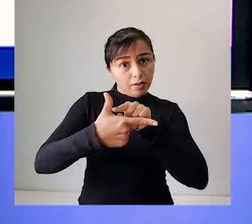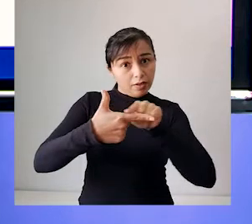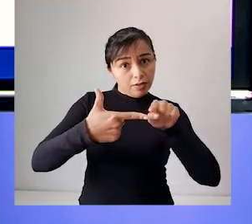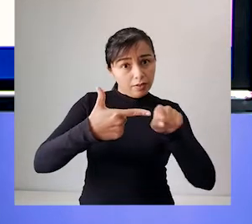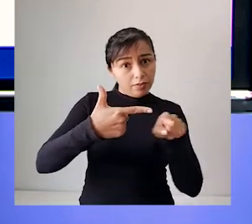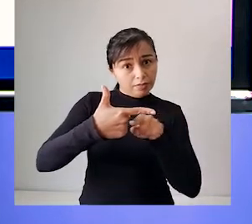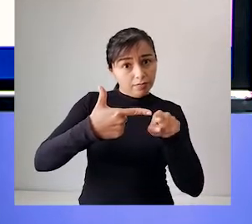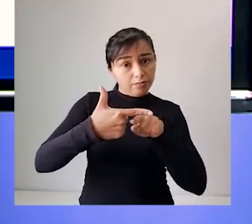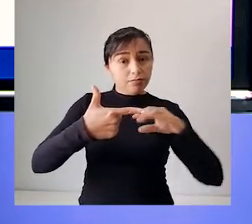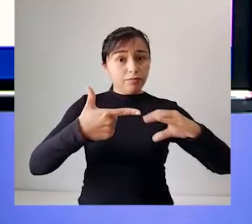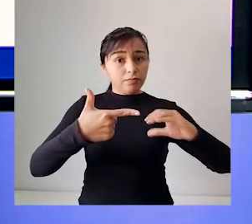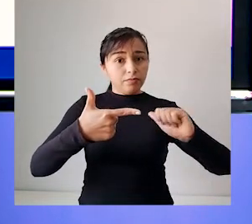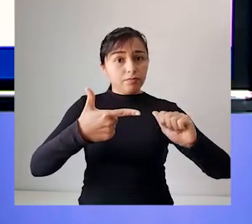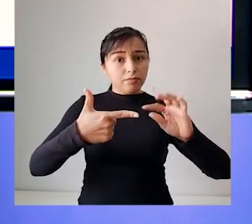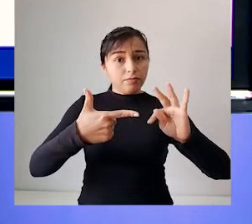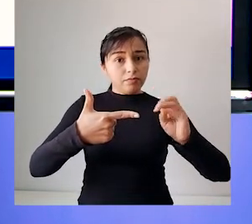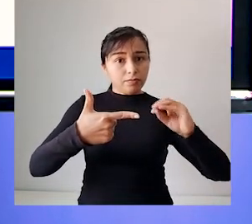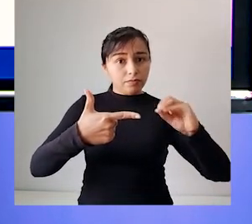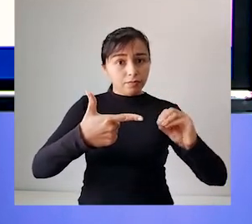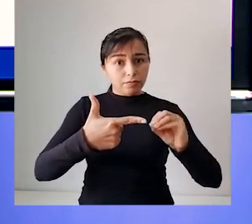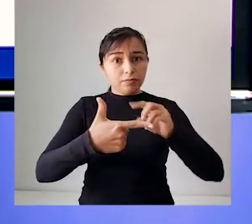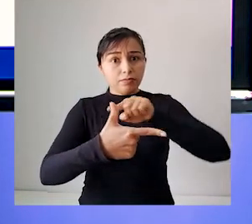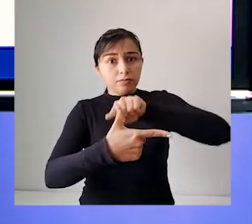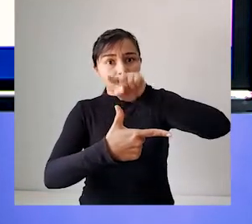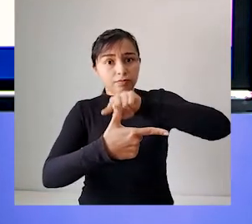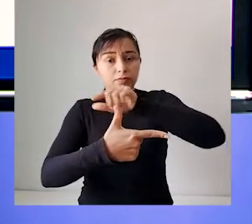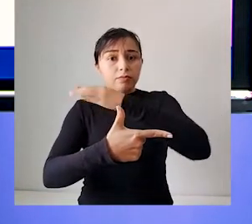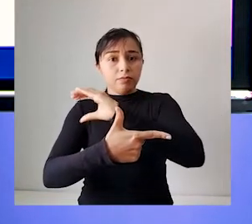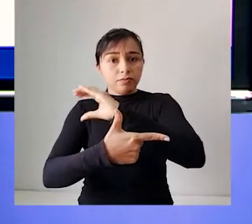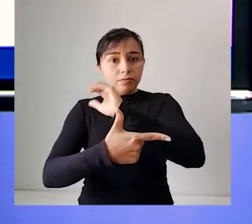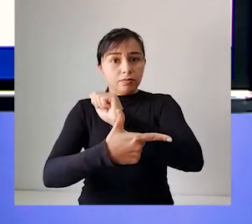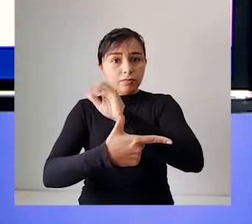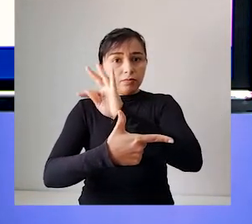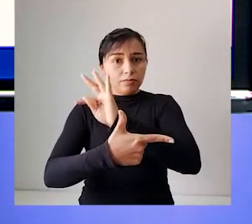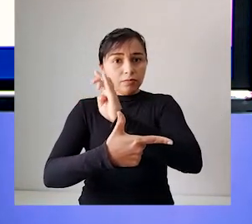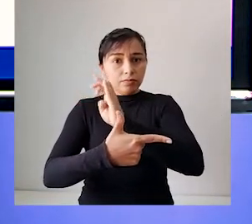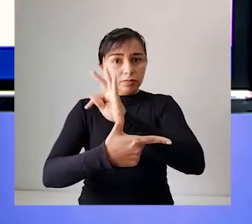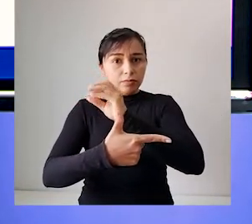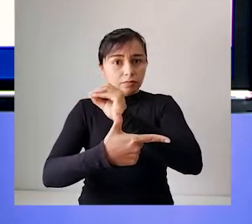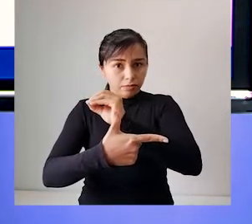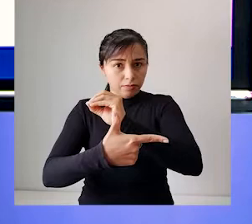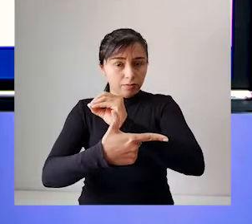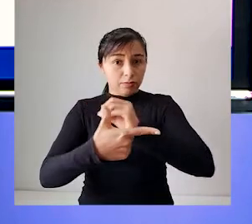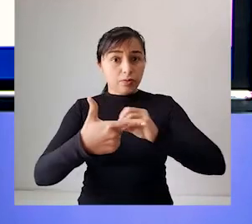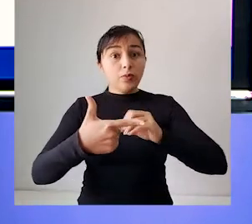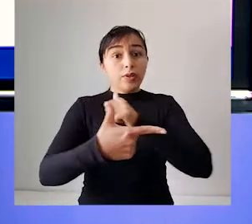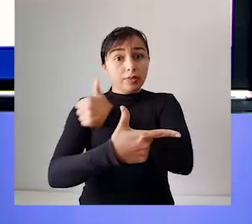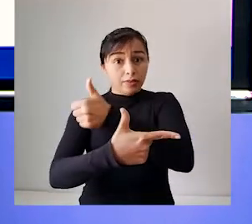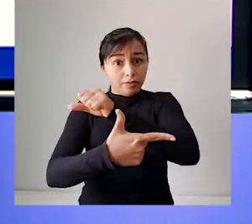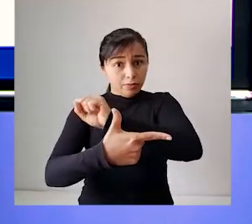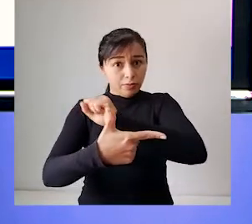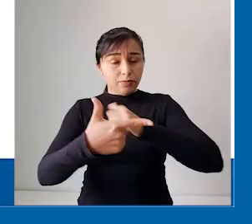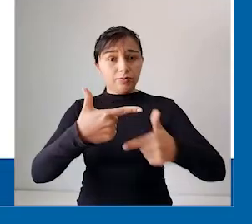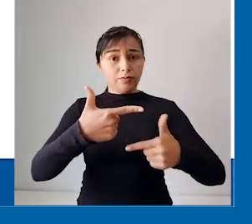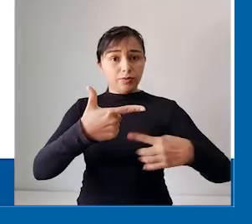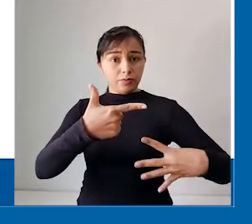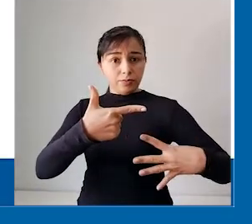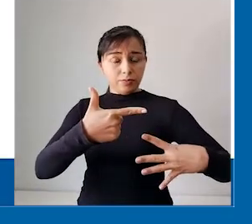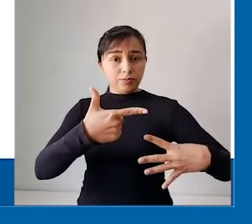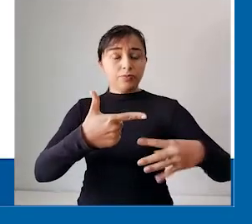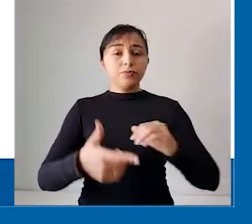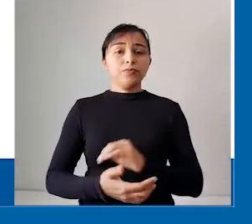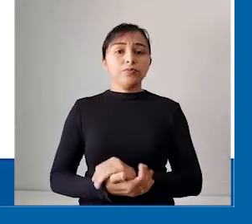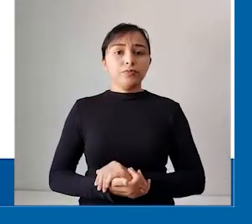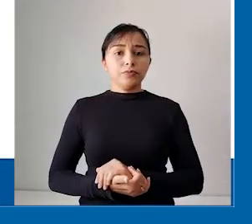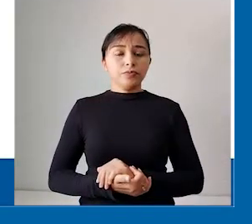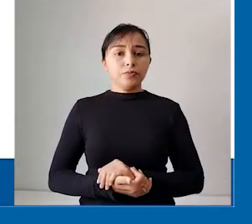Então a hipotenusa é x e os catetos vão ser 18 e 24. Então do teorema de Pitágoras a gente tem hipotenusa